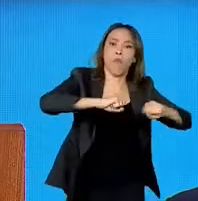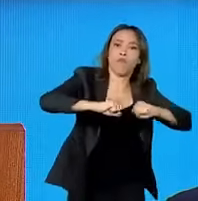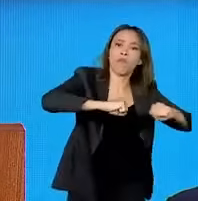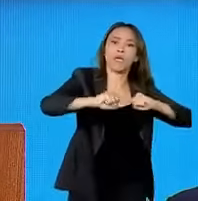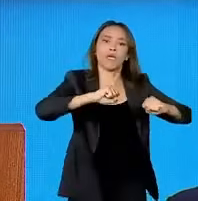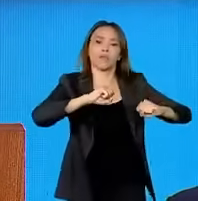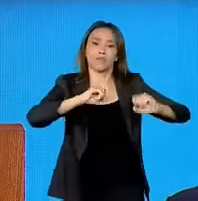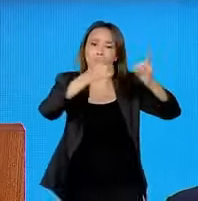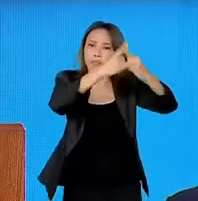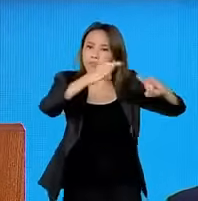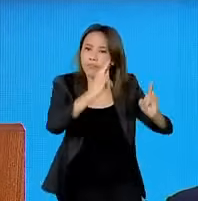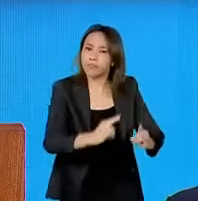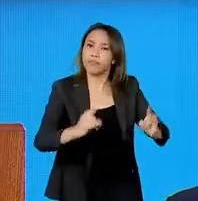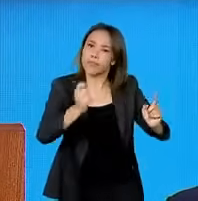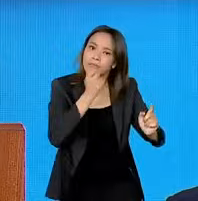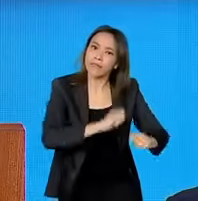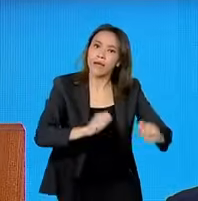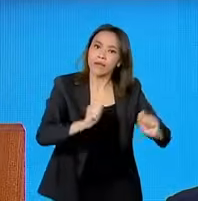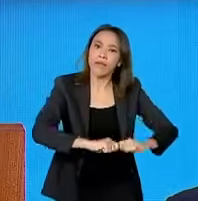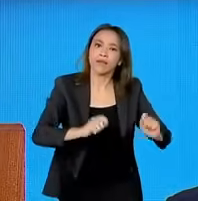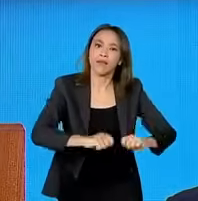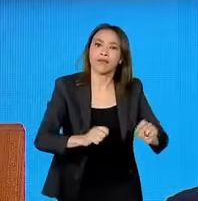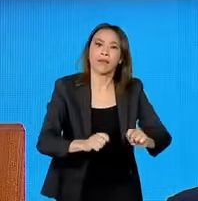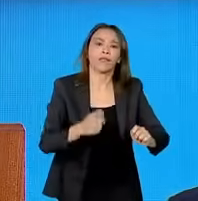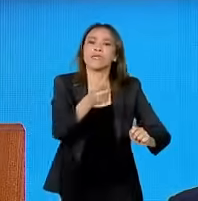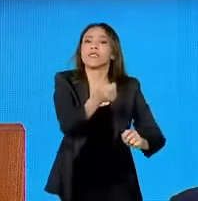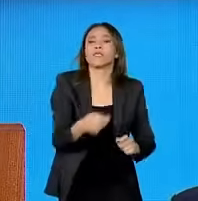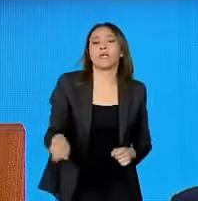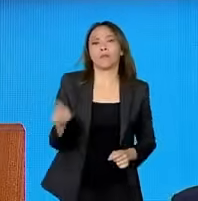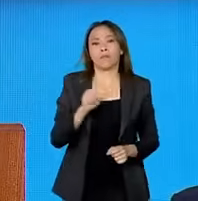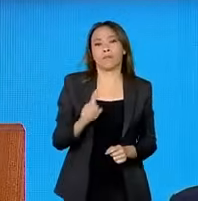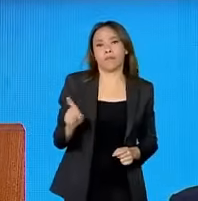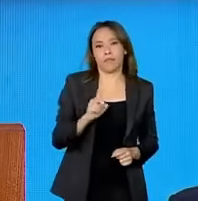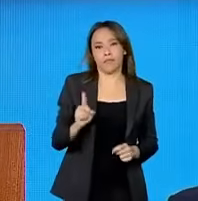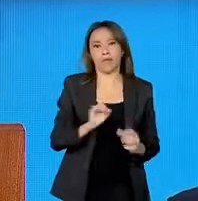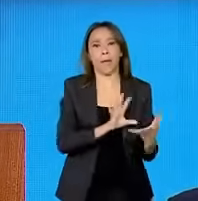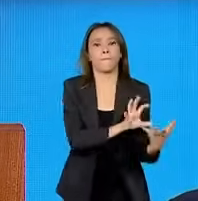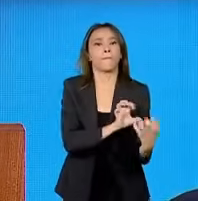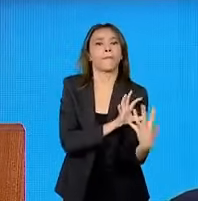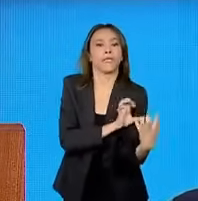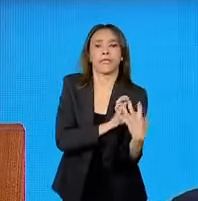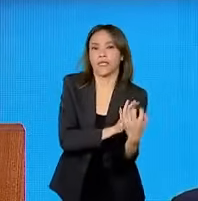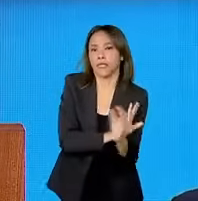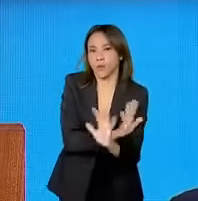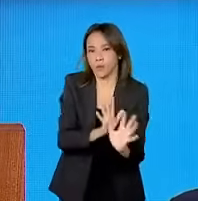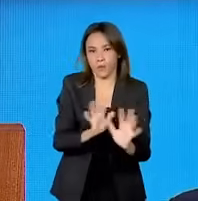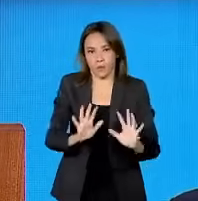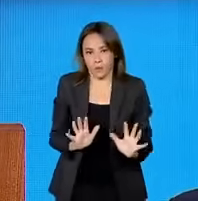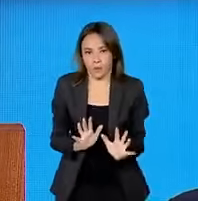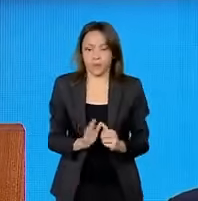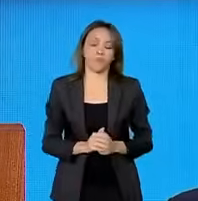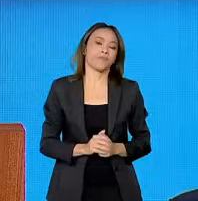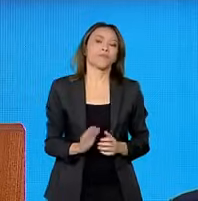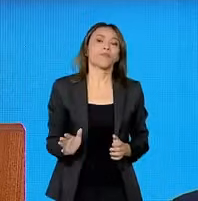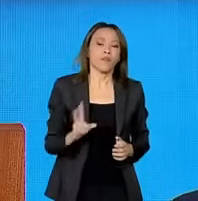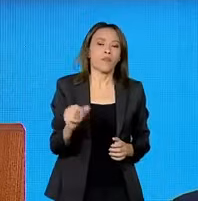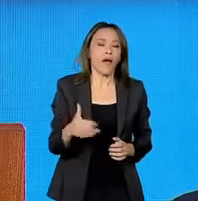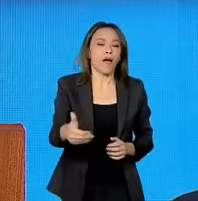os assentamentos necessários sem precisar muita briga. Quero